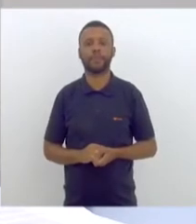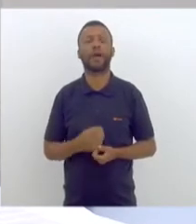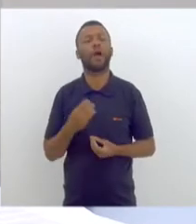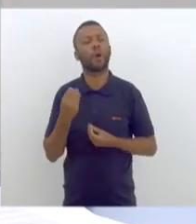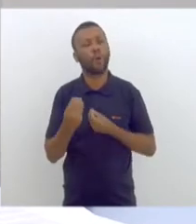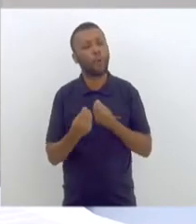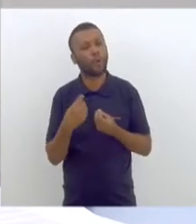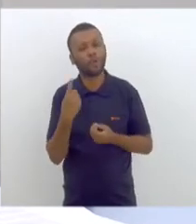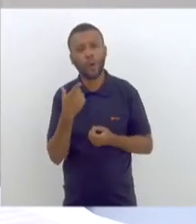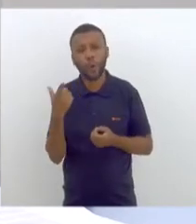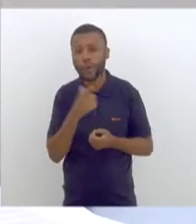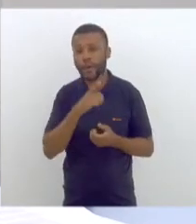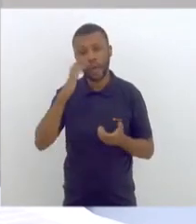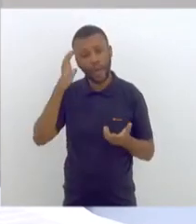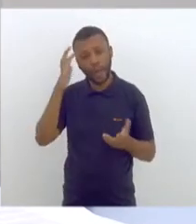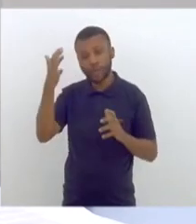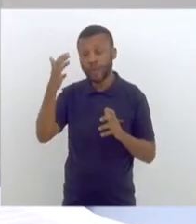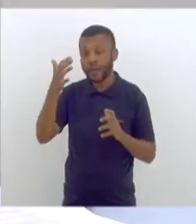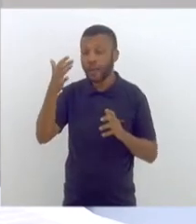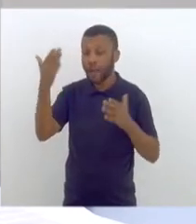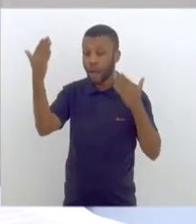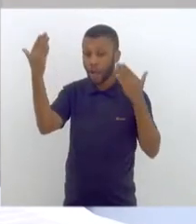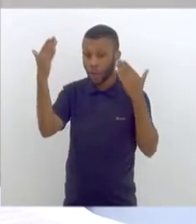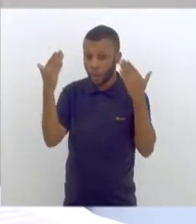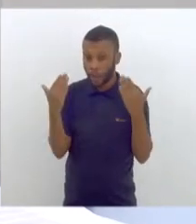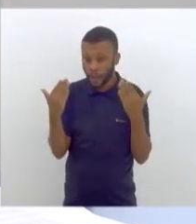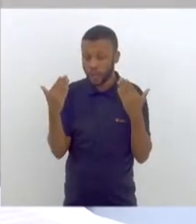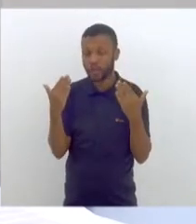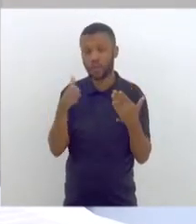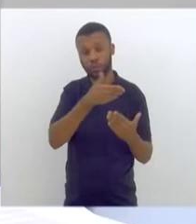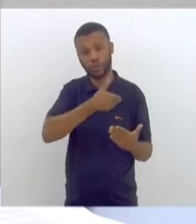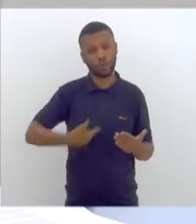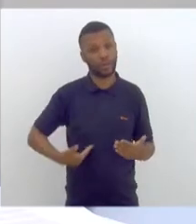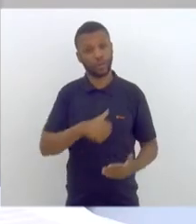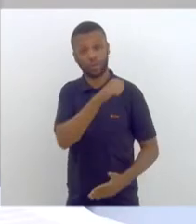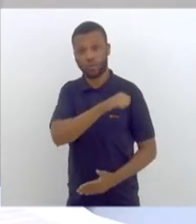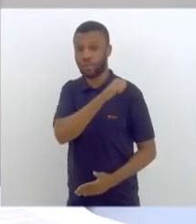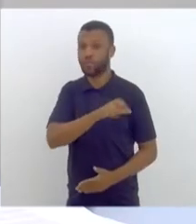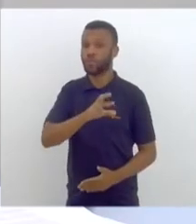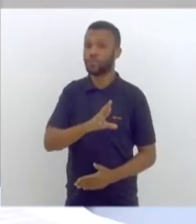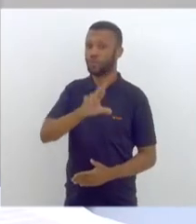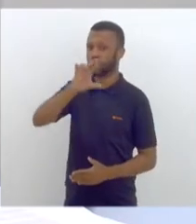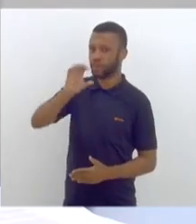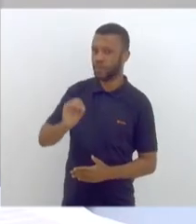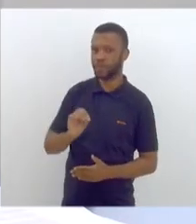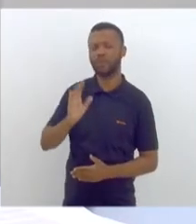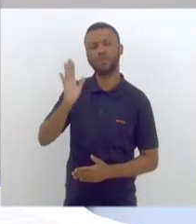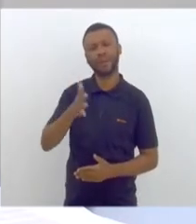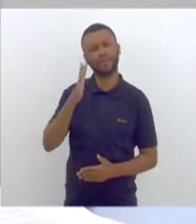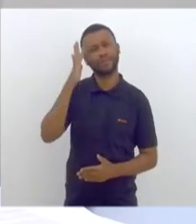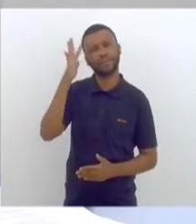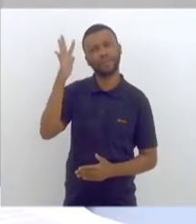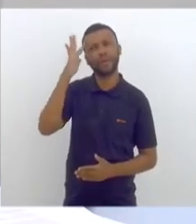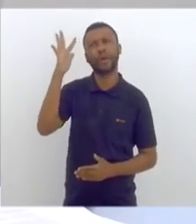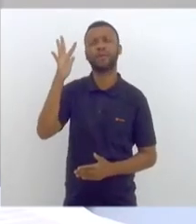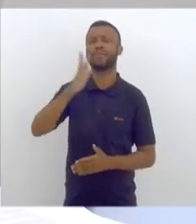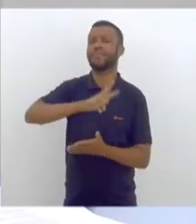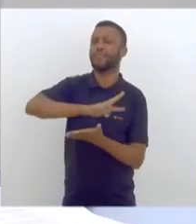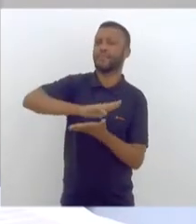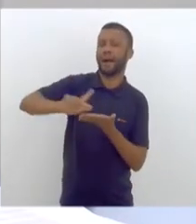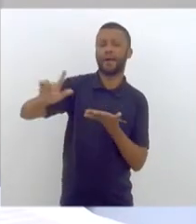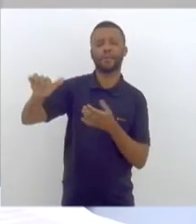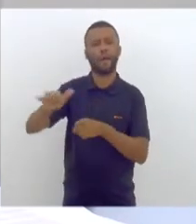isso a nível do Estado do Rio de Janeiro porque eu já pensei de uma porção de